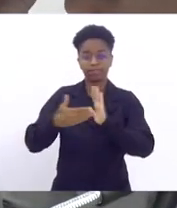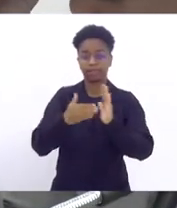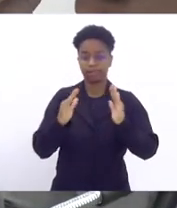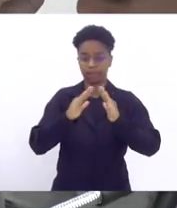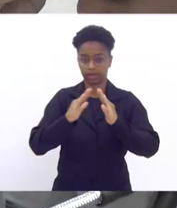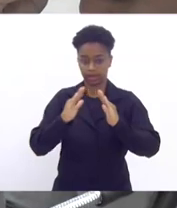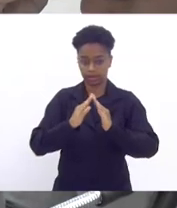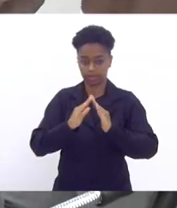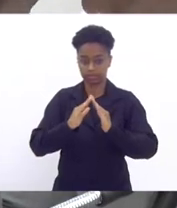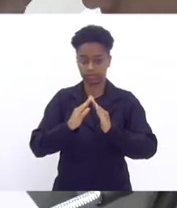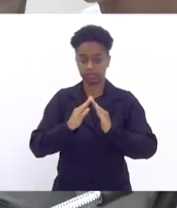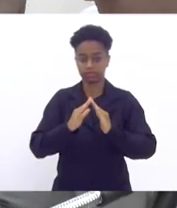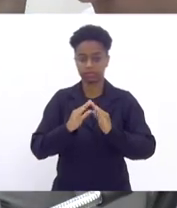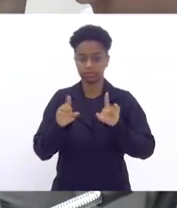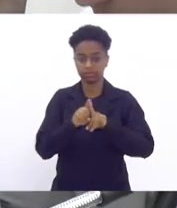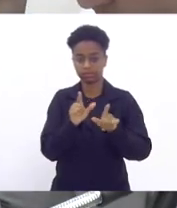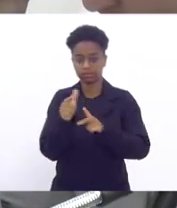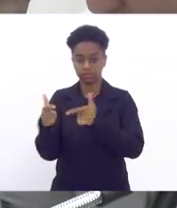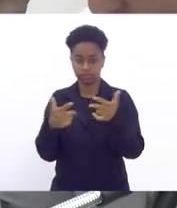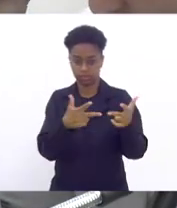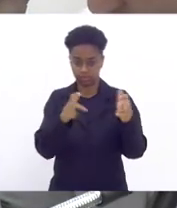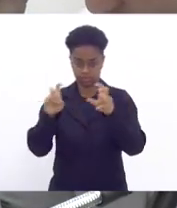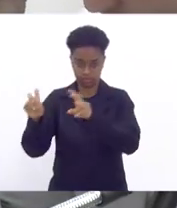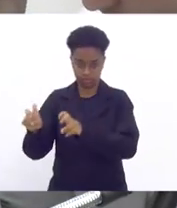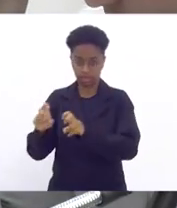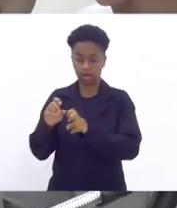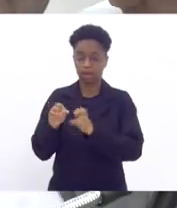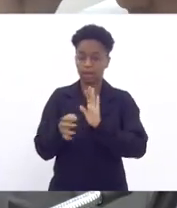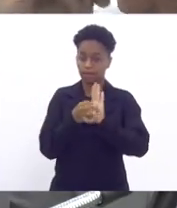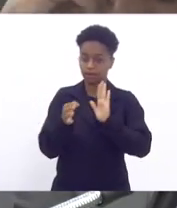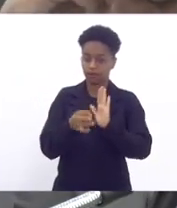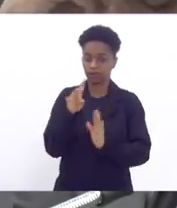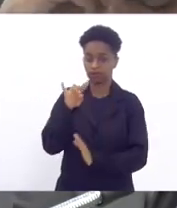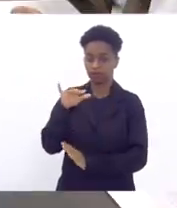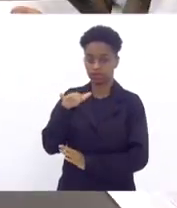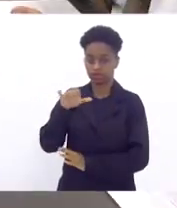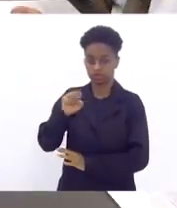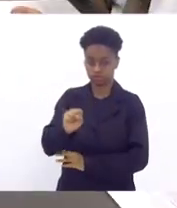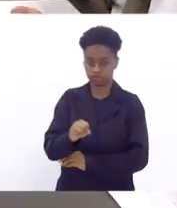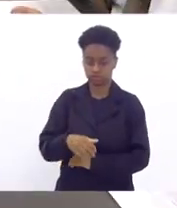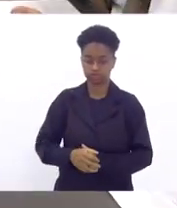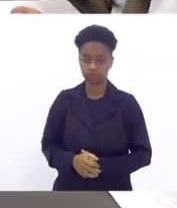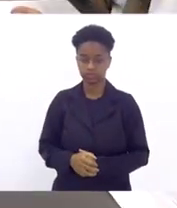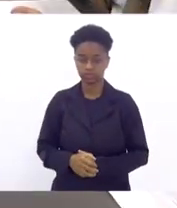e da outras providências para aparecer Deputado Vinícius cozzolino